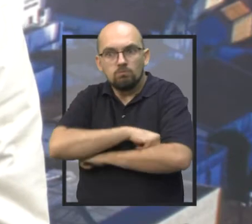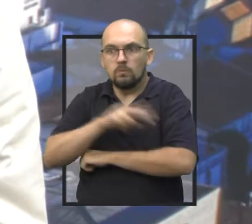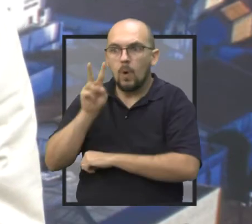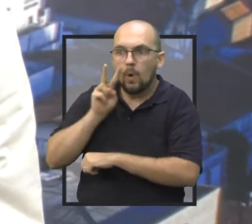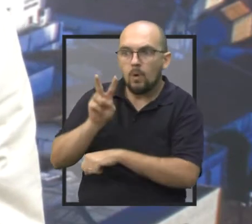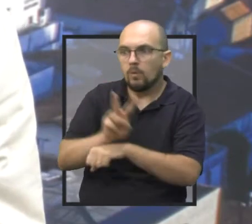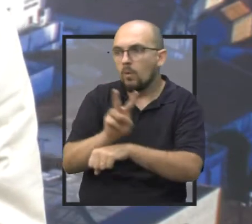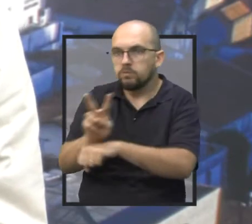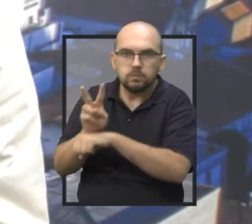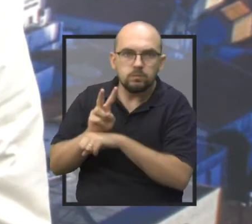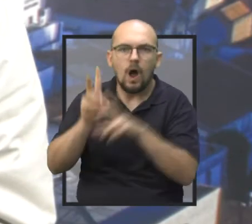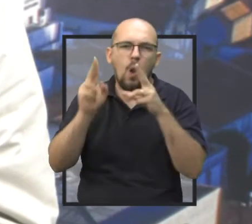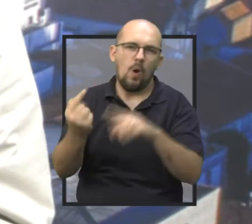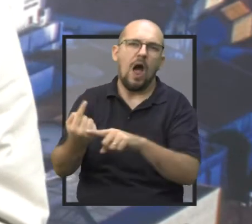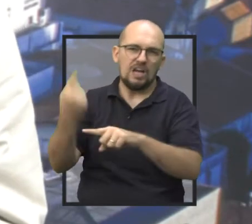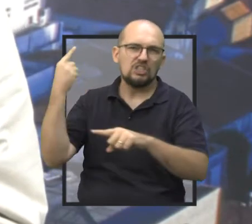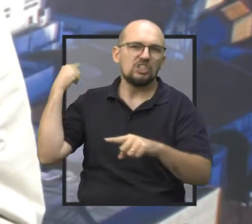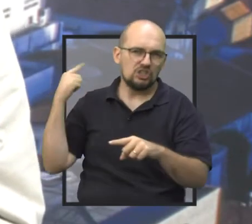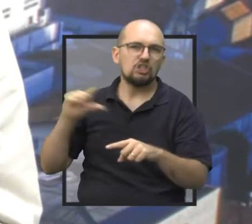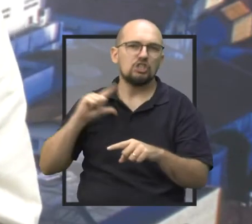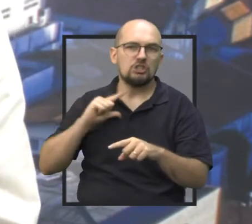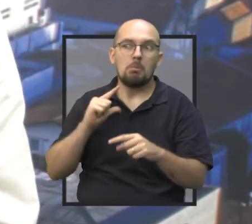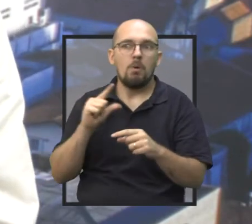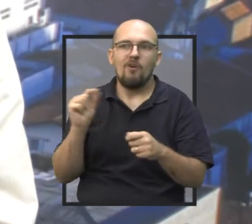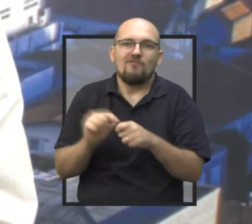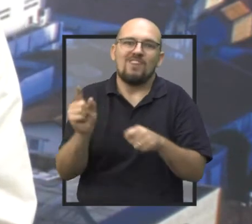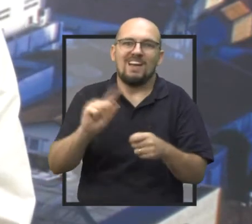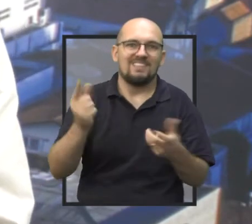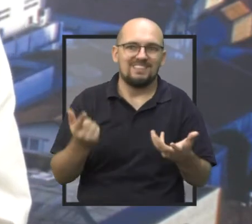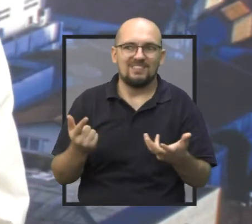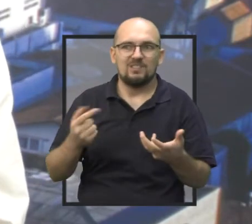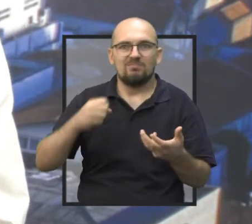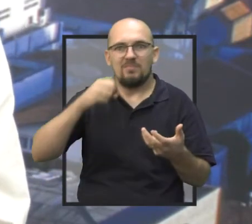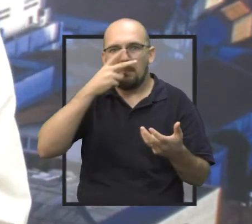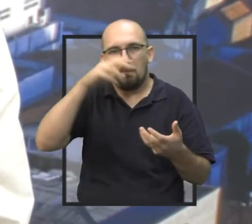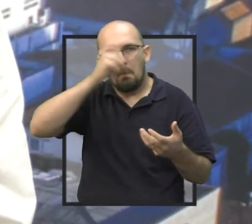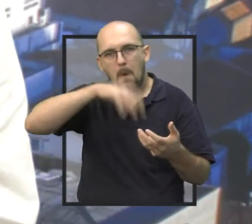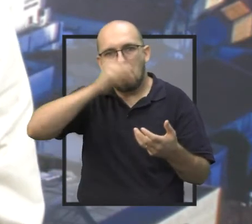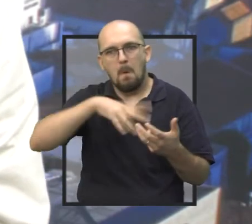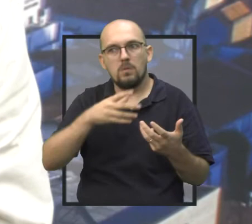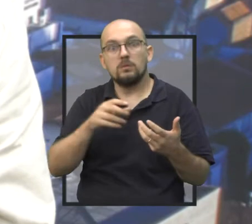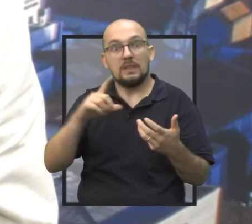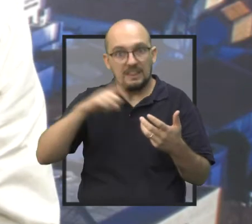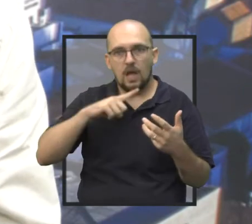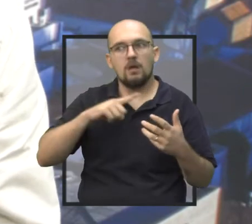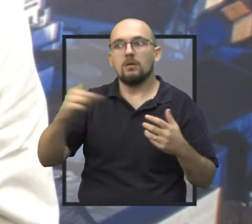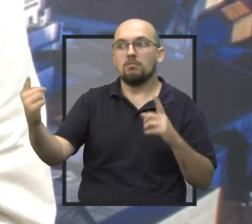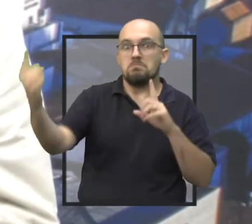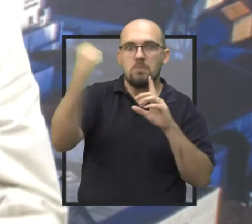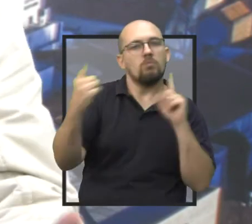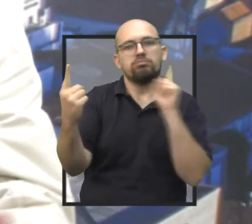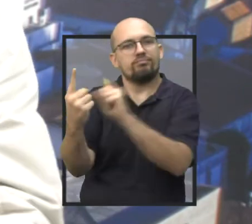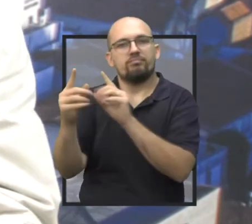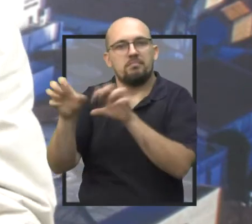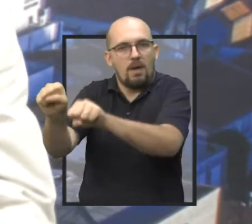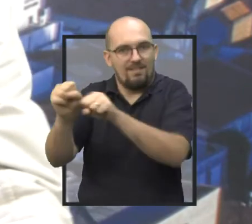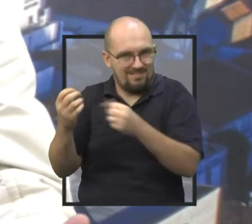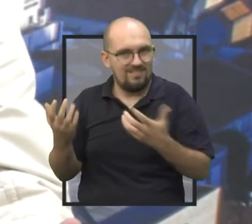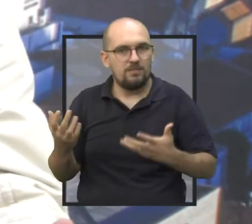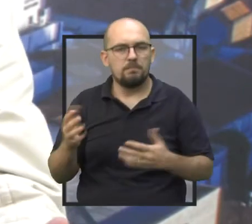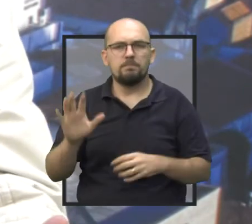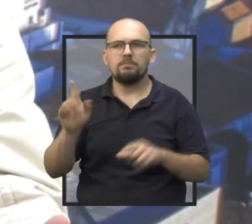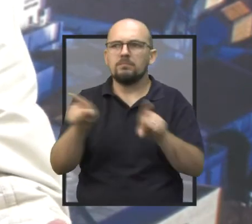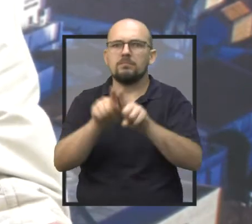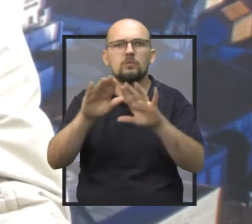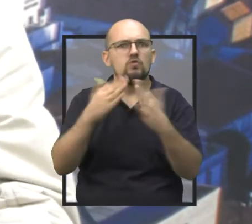como existia antigamente, não teria acontecido isso daí, já se inibia um pouco mais. E as escolas, várias aí que vocês já viram aí nas